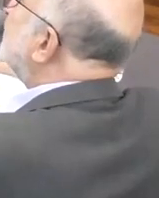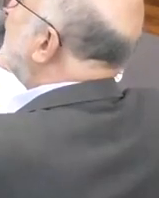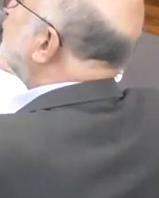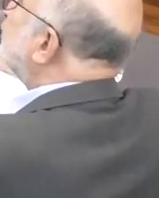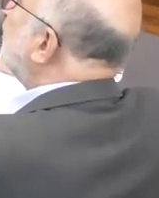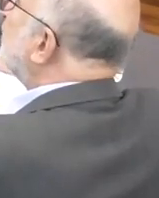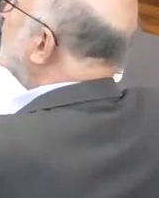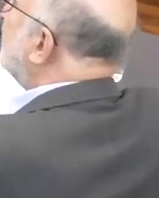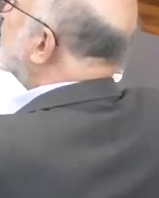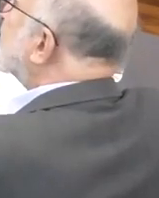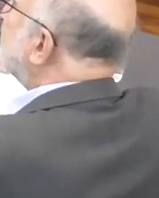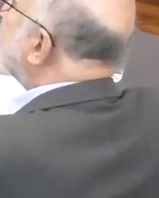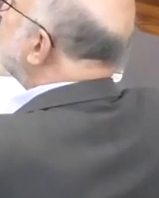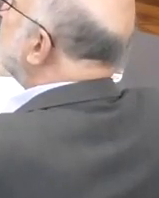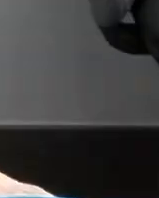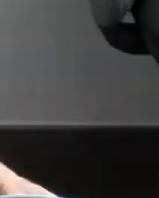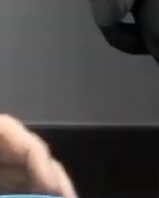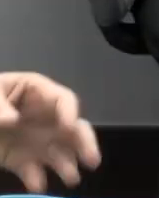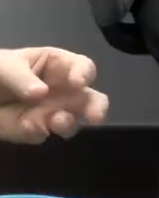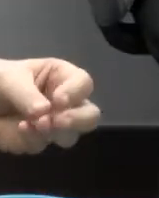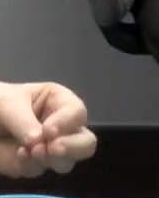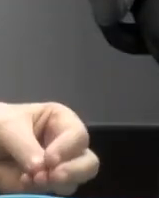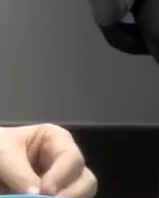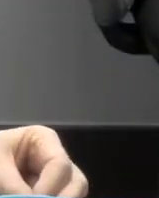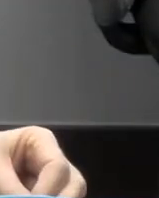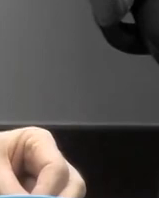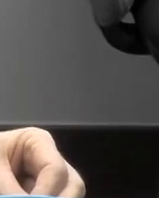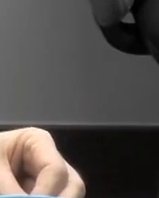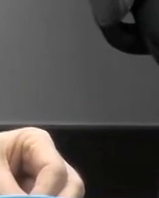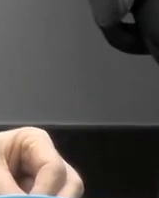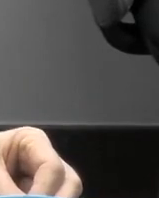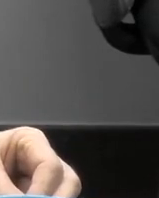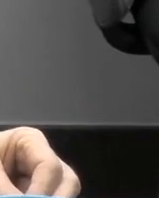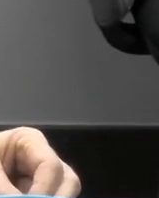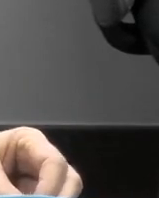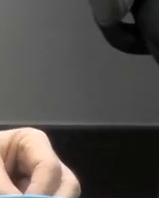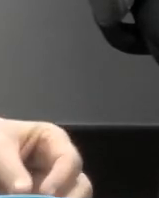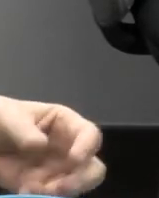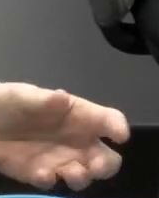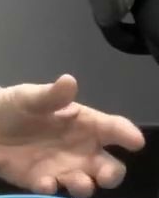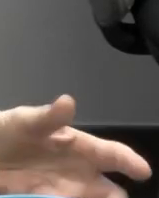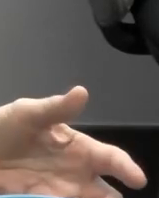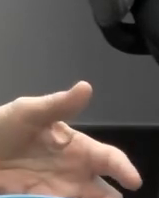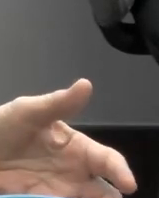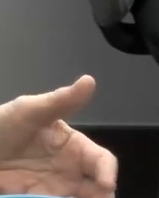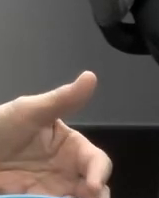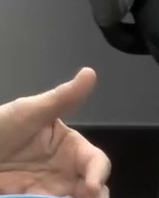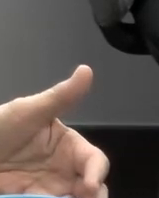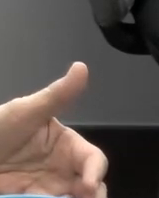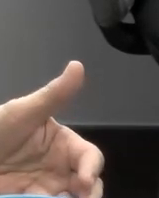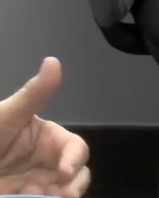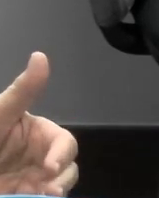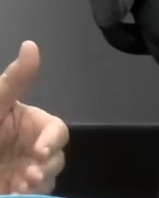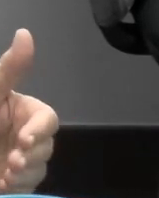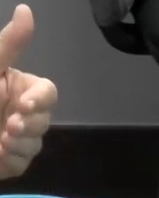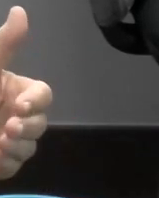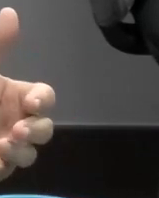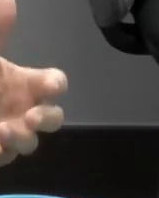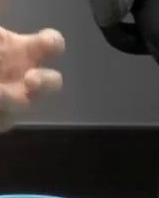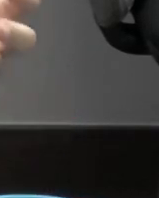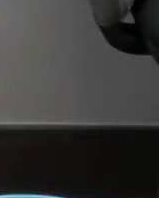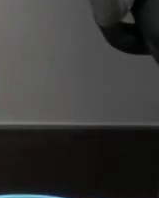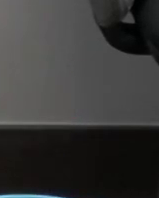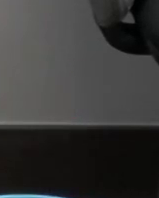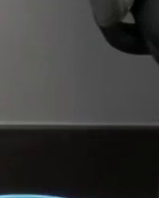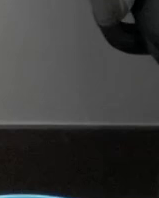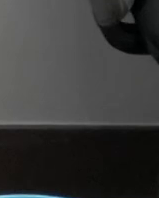tem diversos projetos que devia ser indicação simples e está continuando.